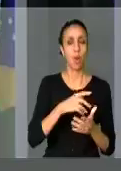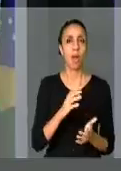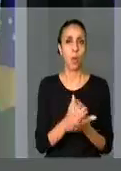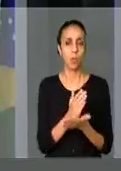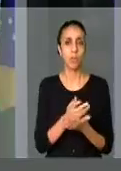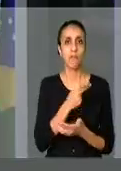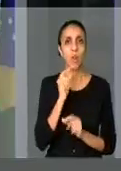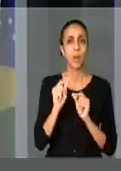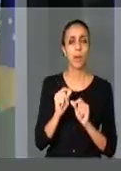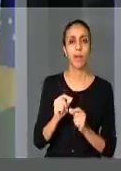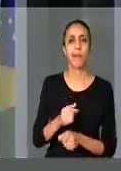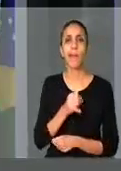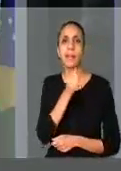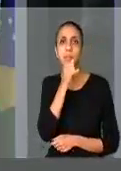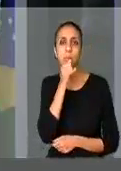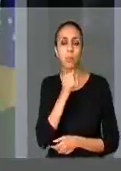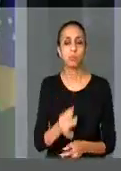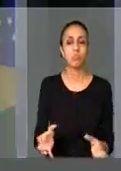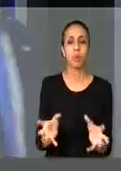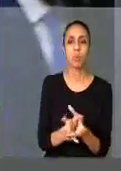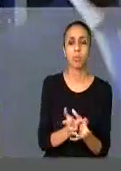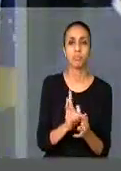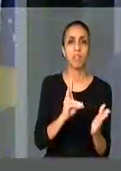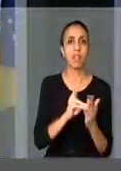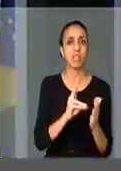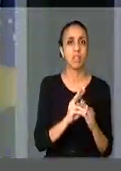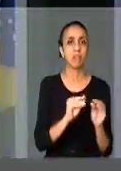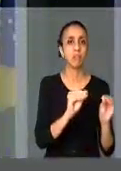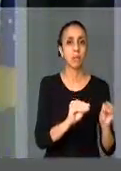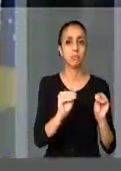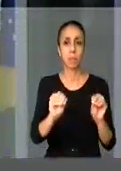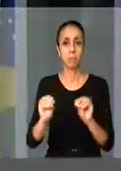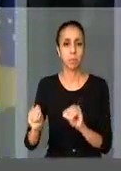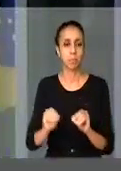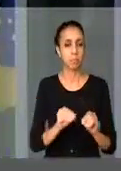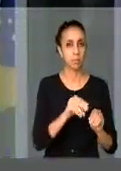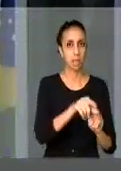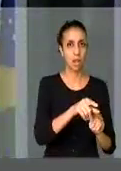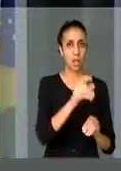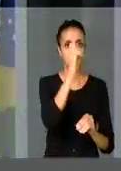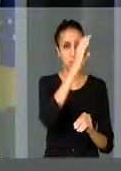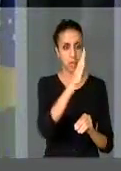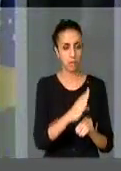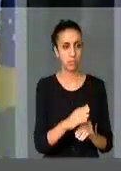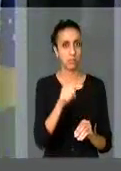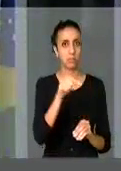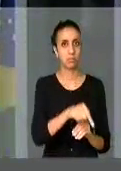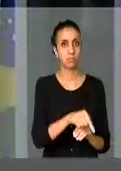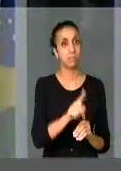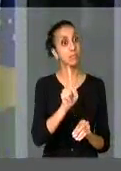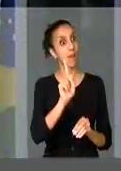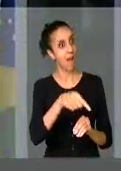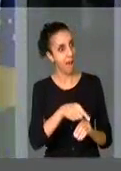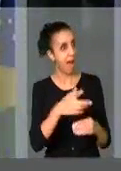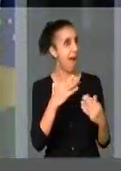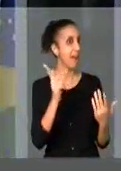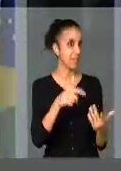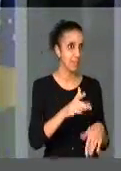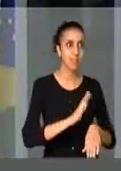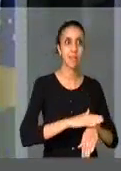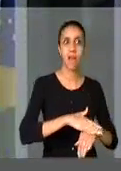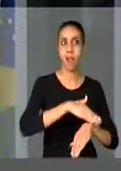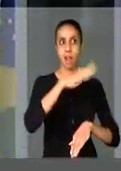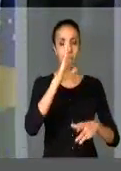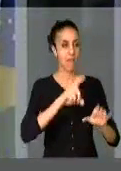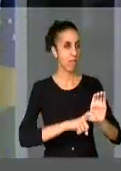tribo indígena nômade no território brasileiro deve ser considerada uma nação? Não